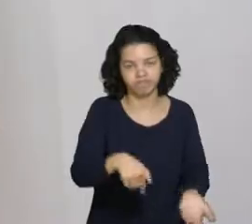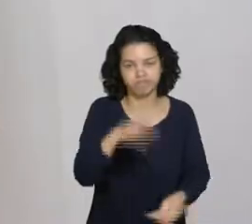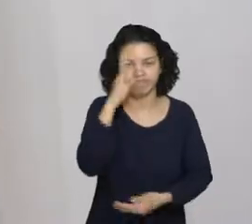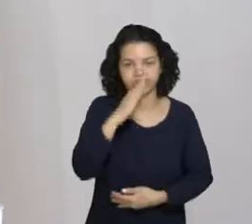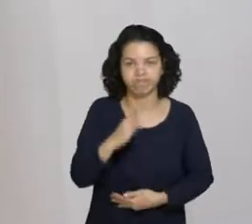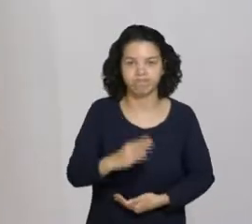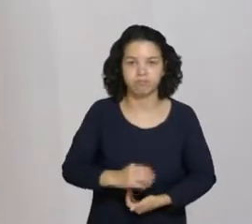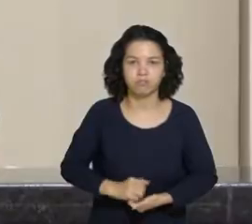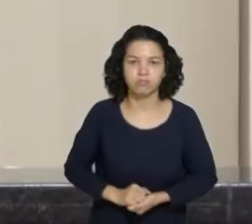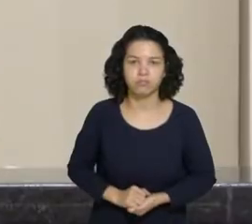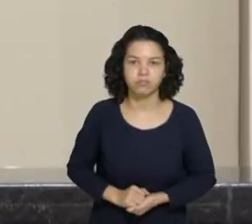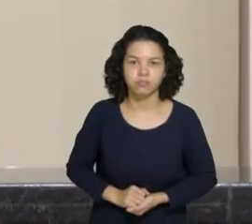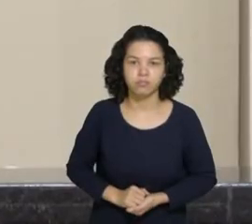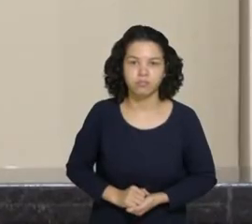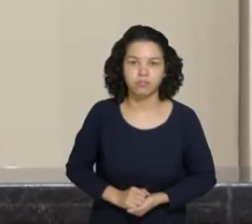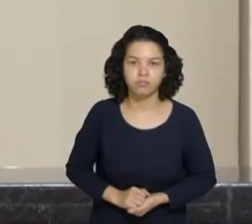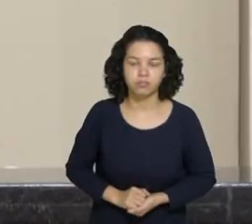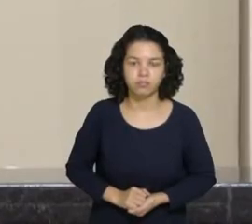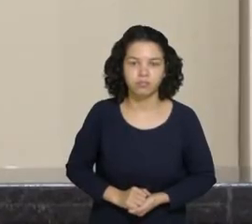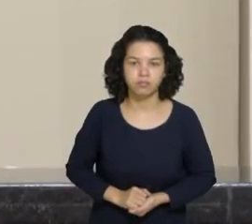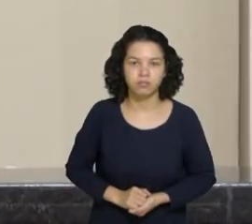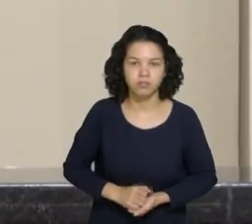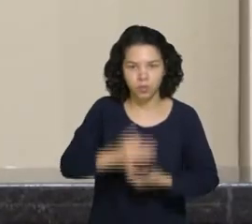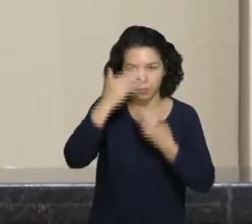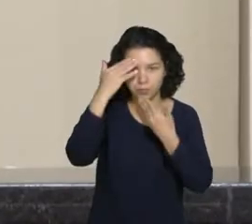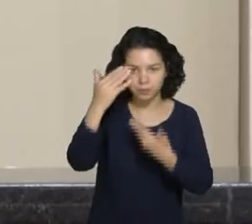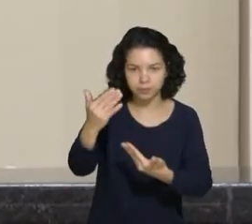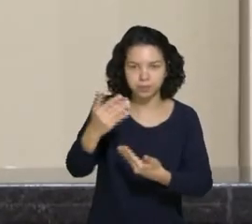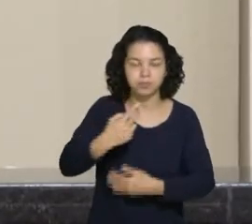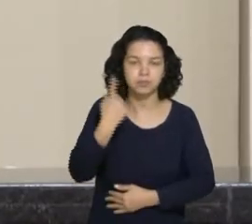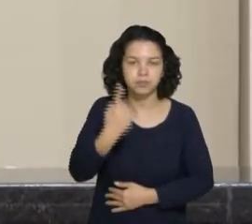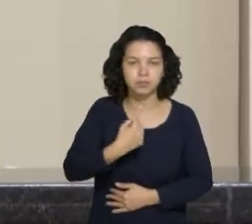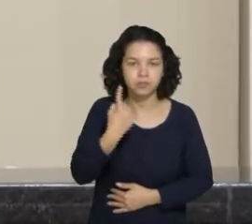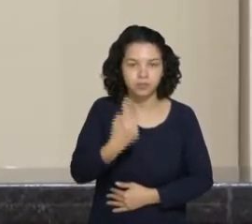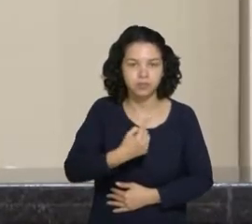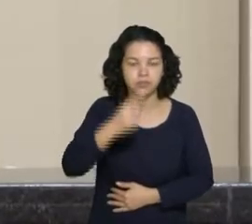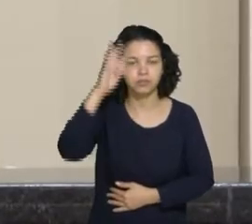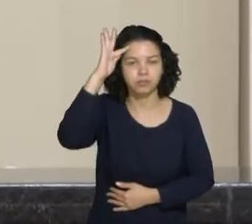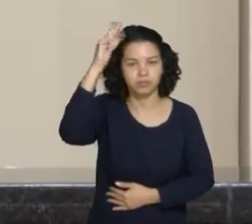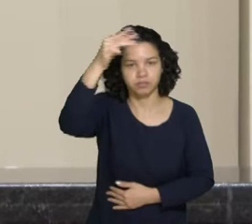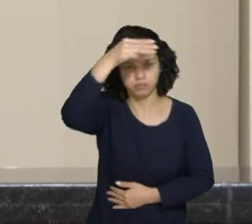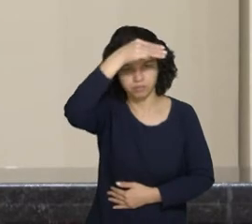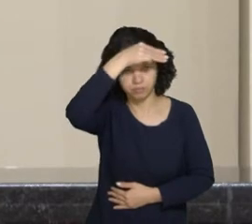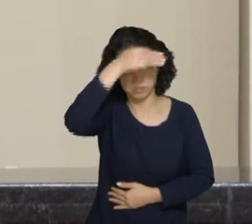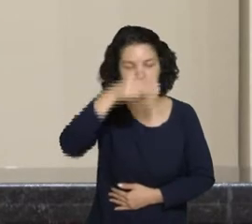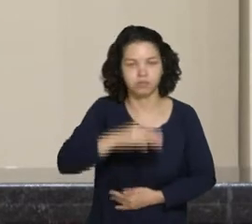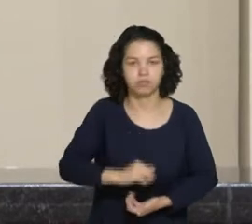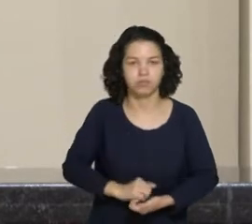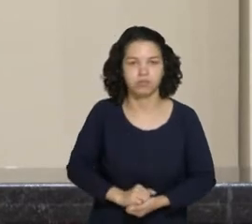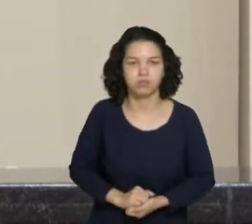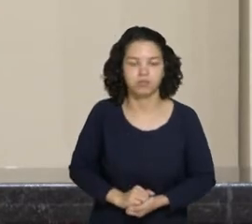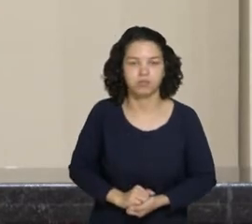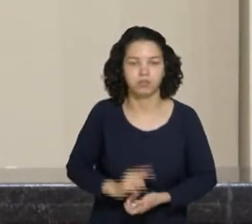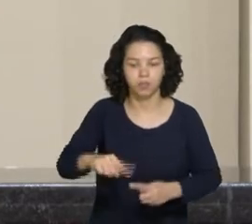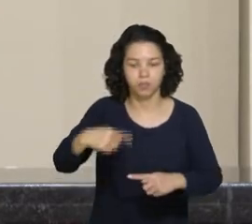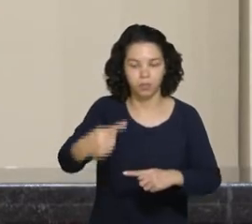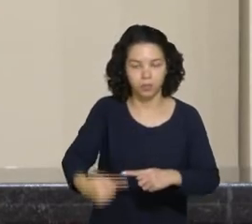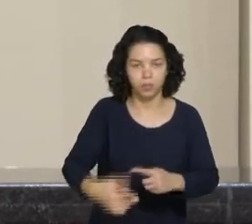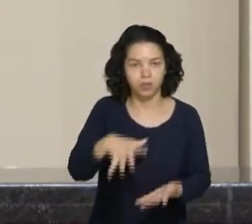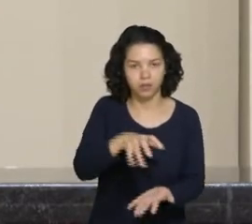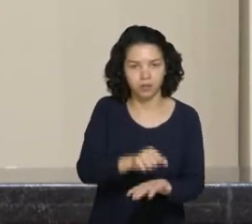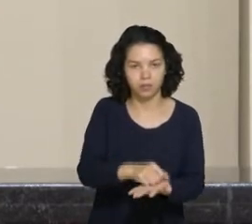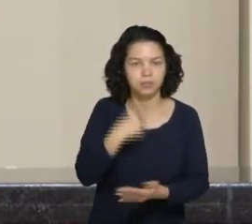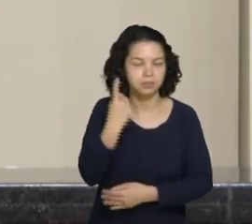prima e obrigado Deputado Fabiano da luz próximo orador inscrito